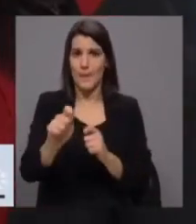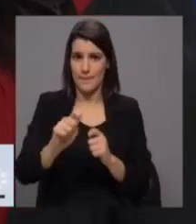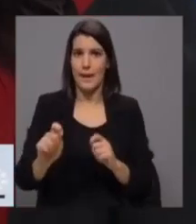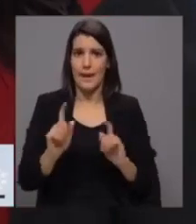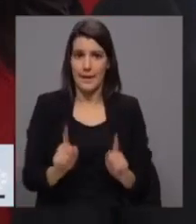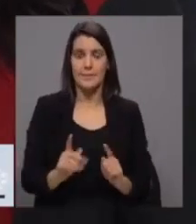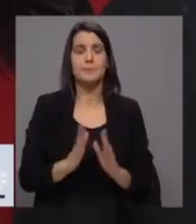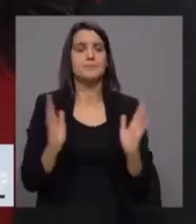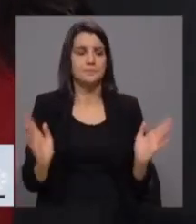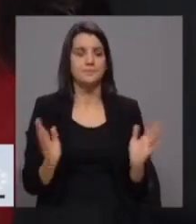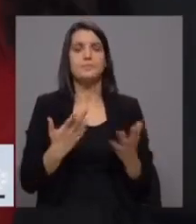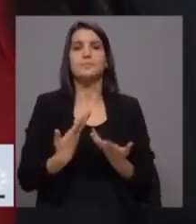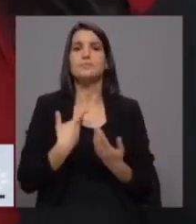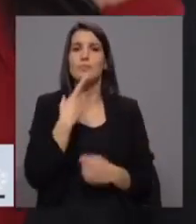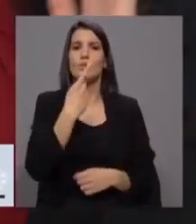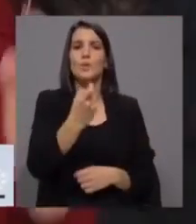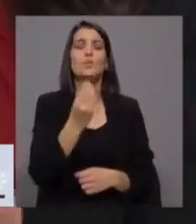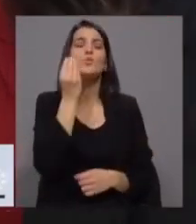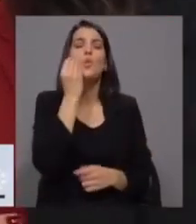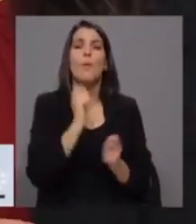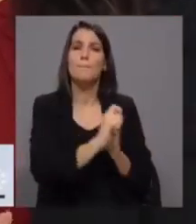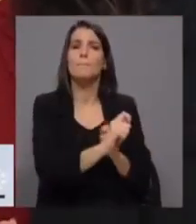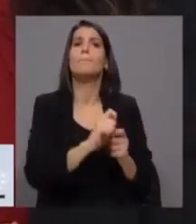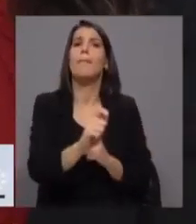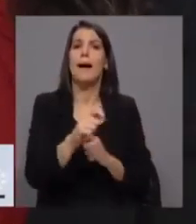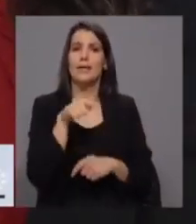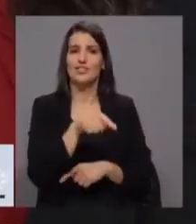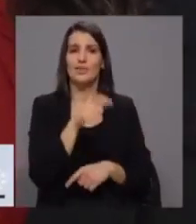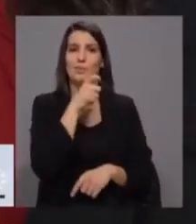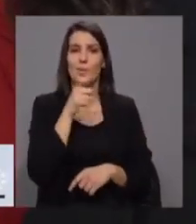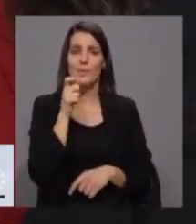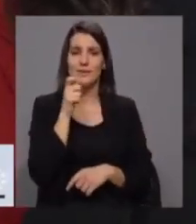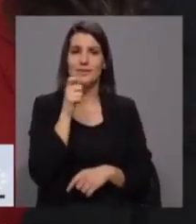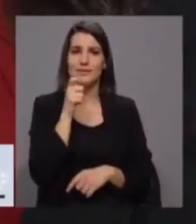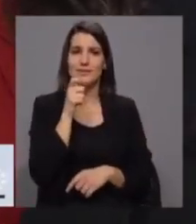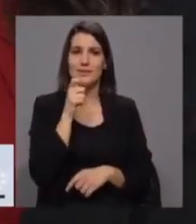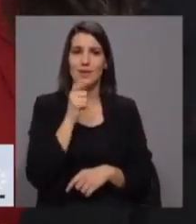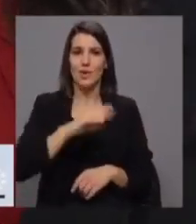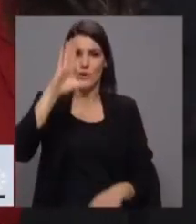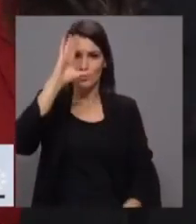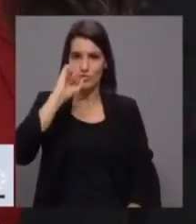pergunta que lhe faço é como é que vai pagar esta promessa que faz de que o